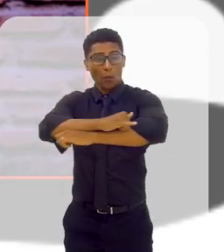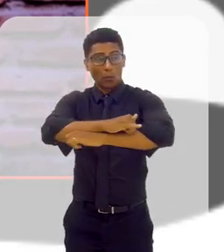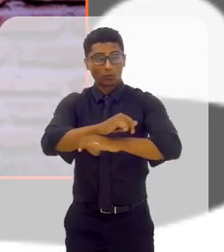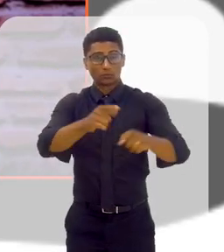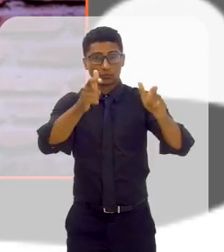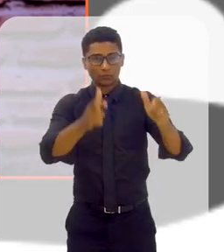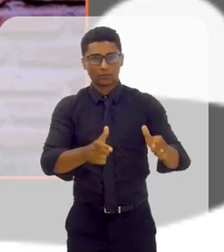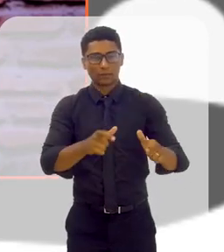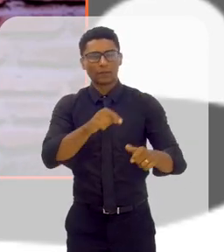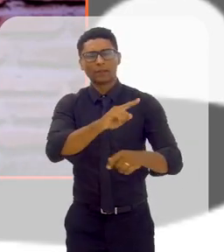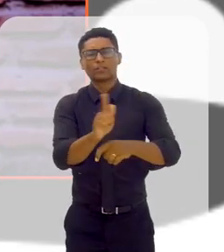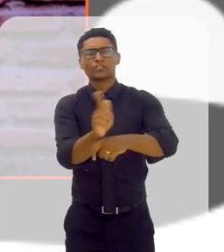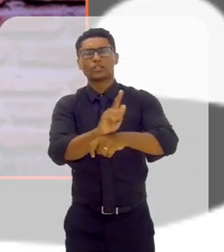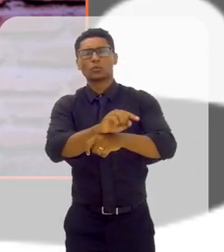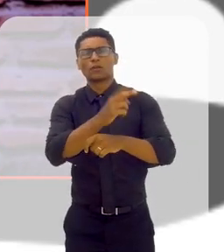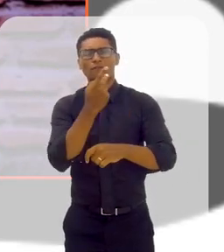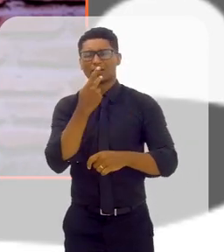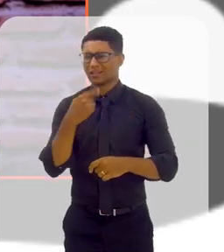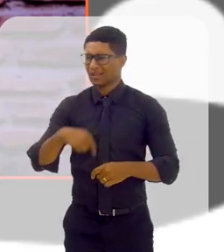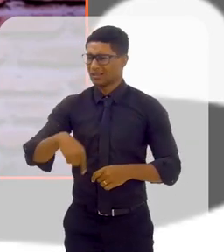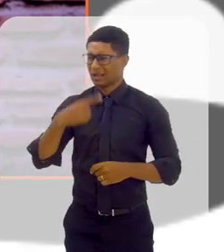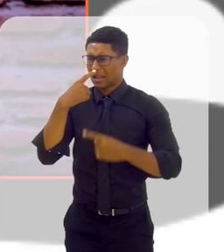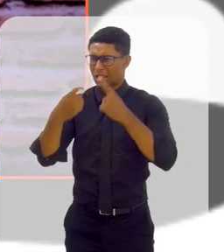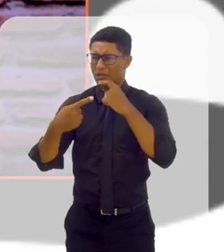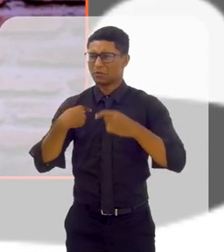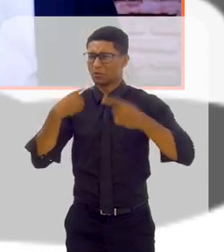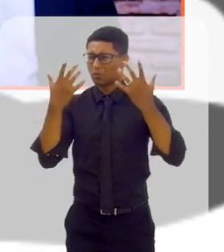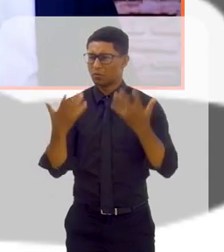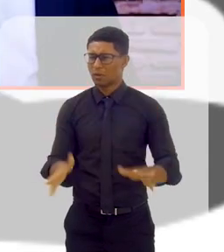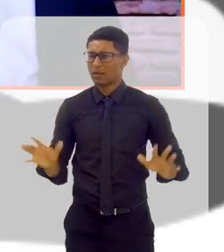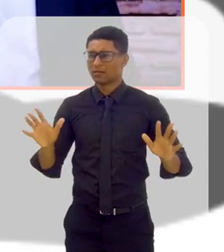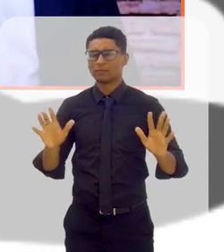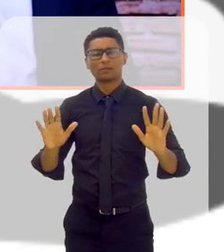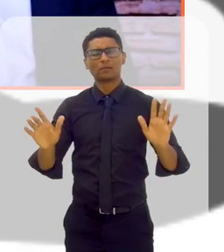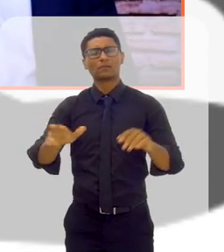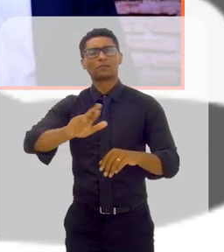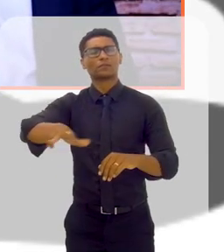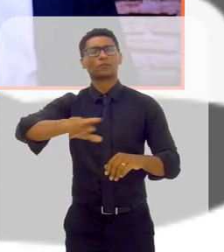o gestor do aeroporto fala assim mas eu não quero um lixo no aeroporto